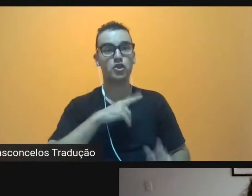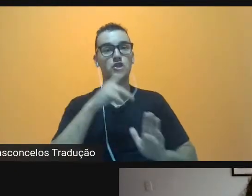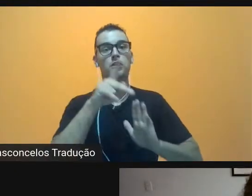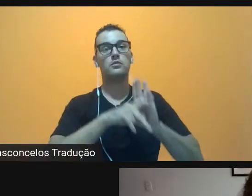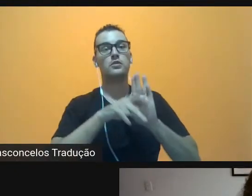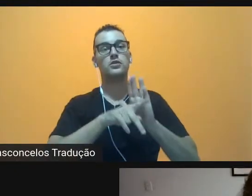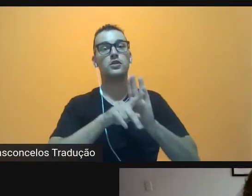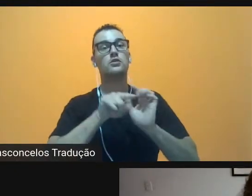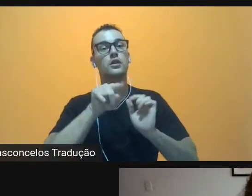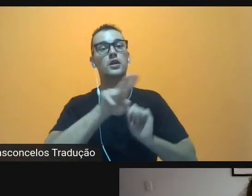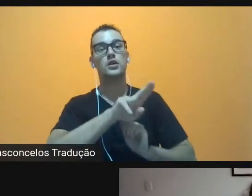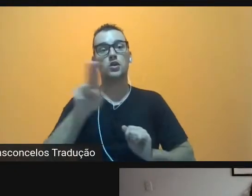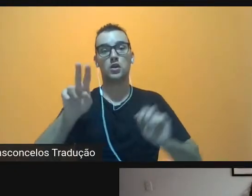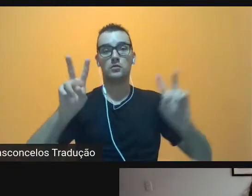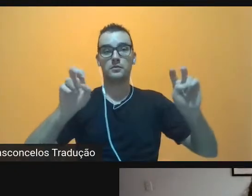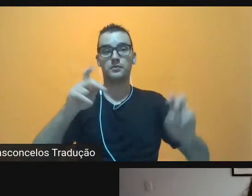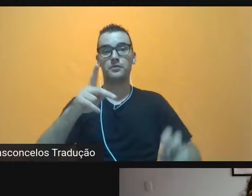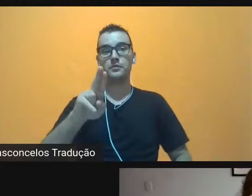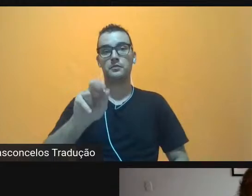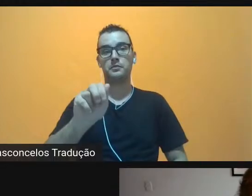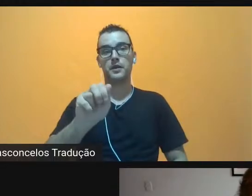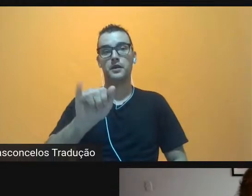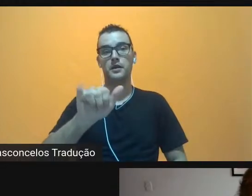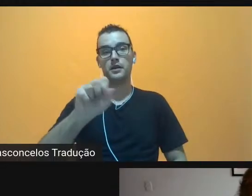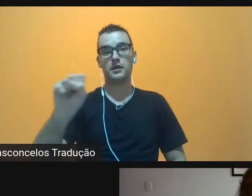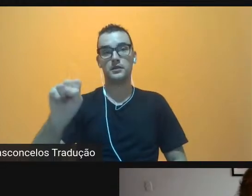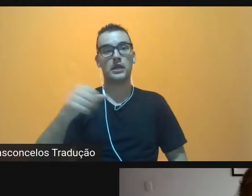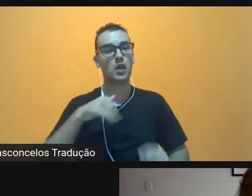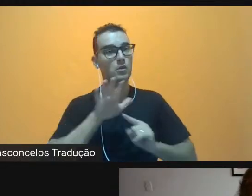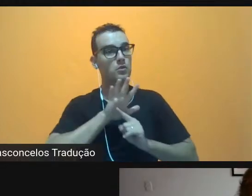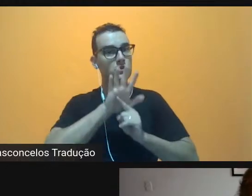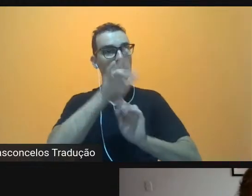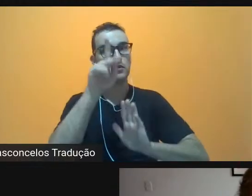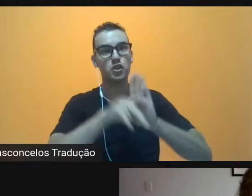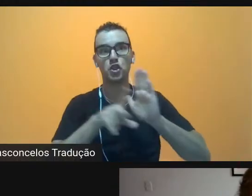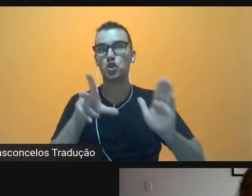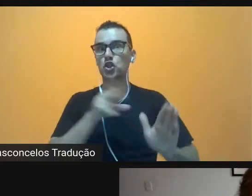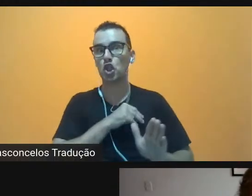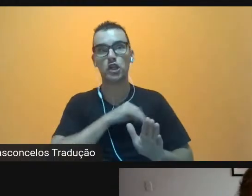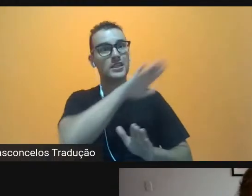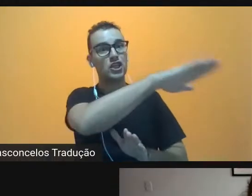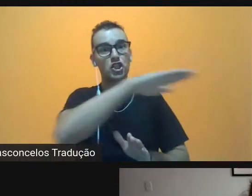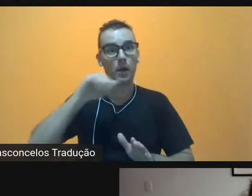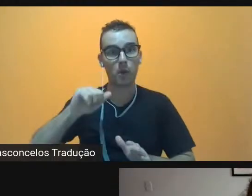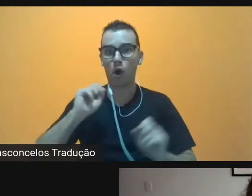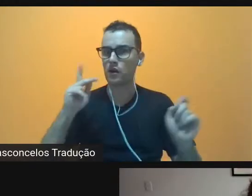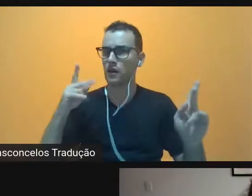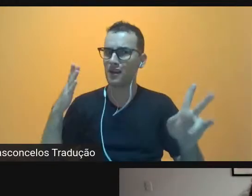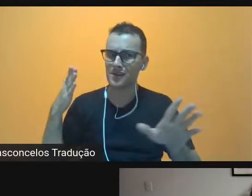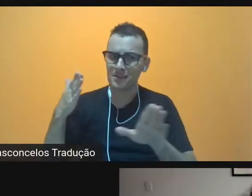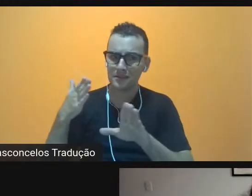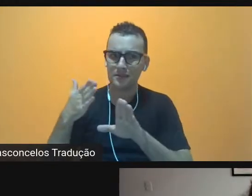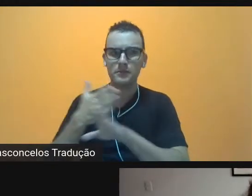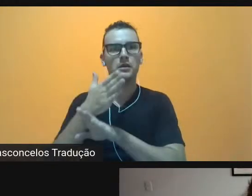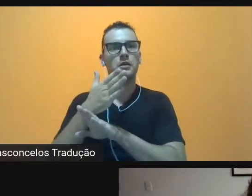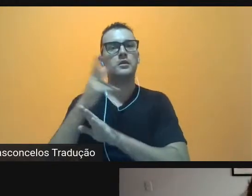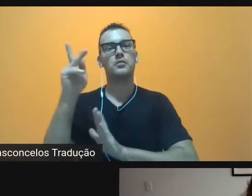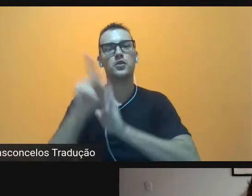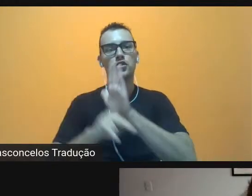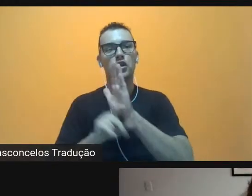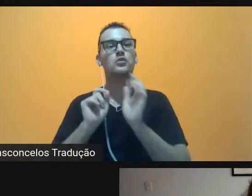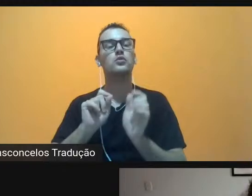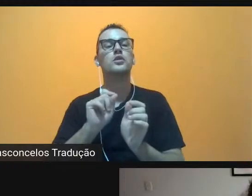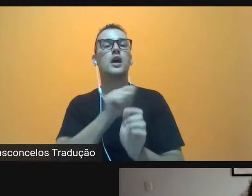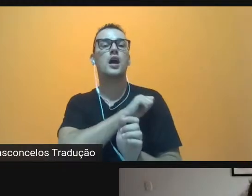Praias. E quando eu apresentei o meu projeto de pesquisa, elas já me chamaram e eu já entrei nesse projeto e entrei como